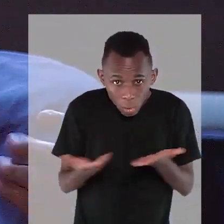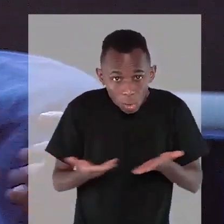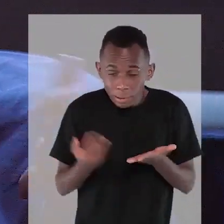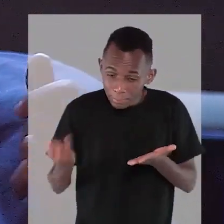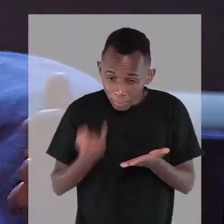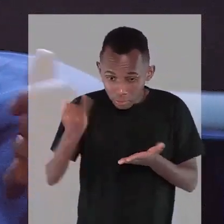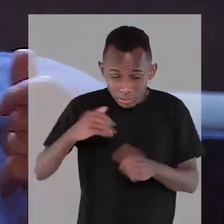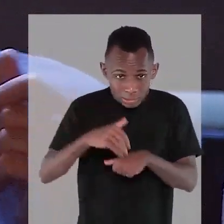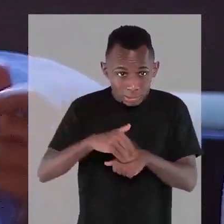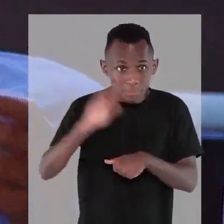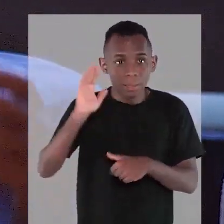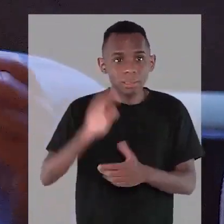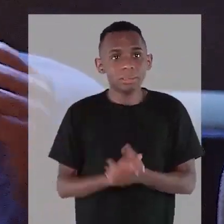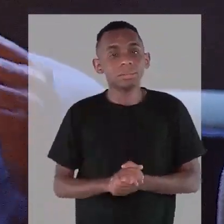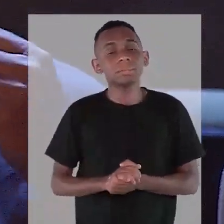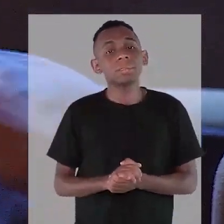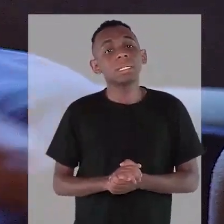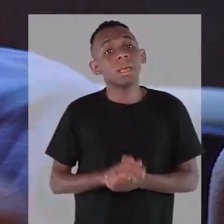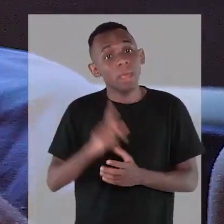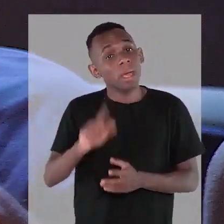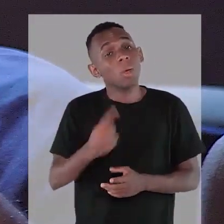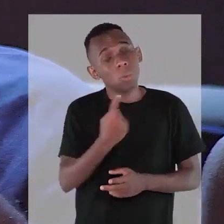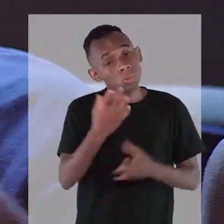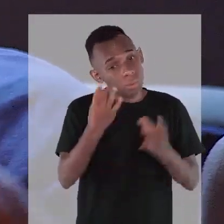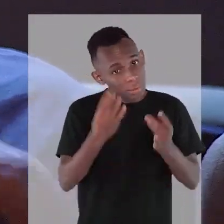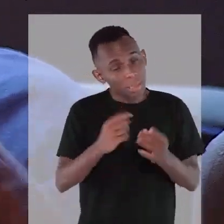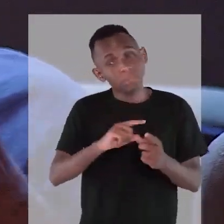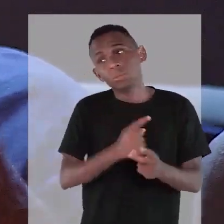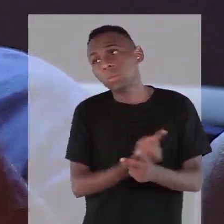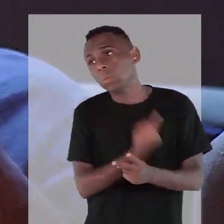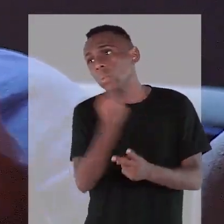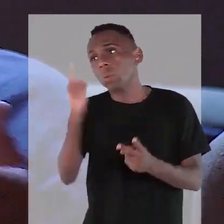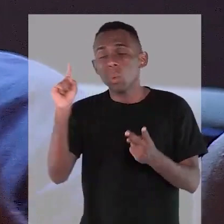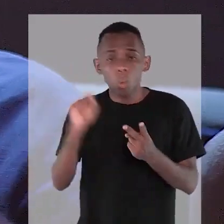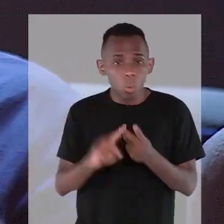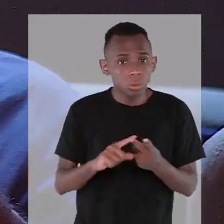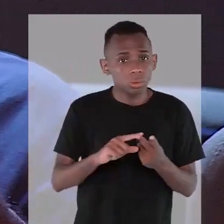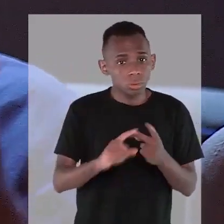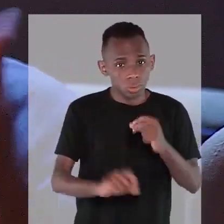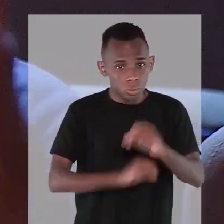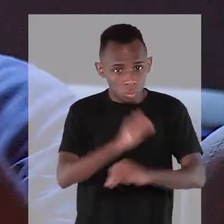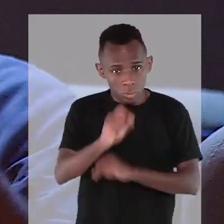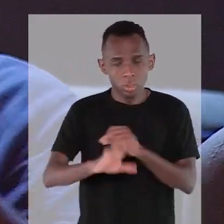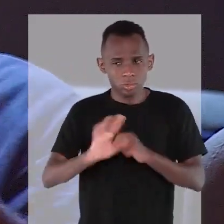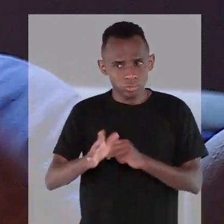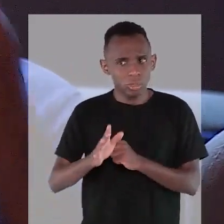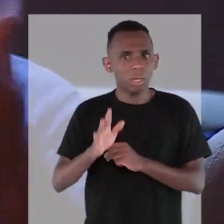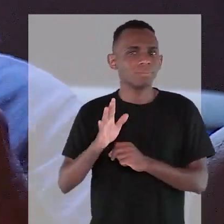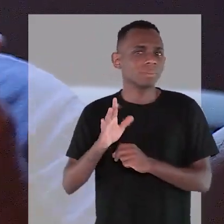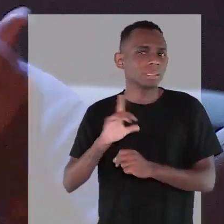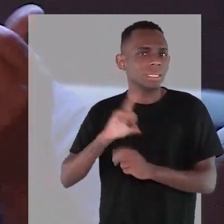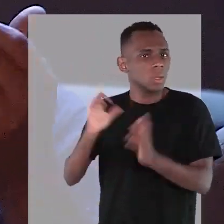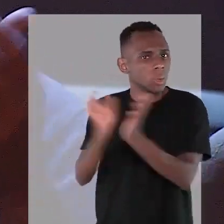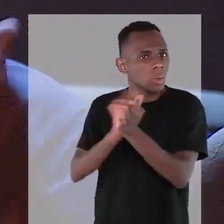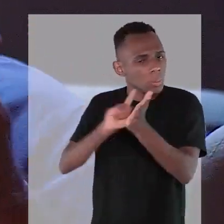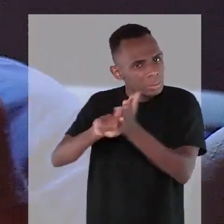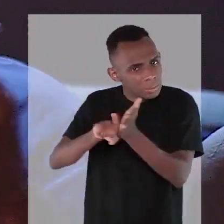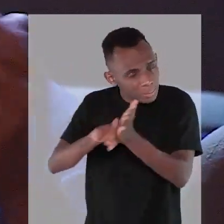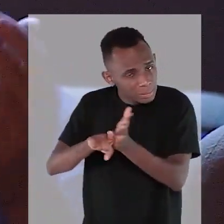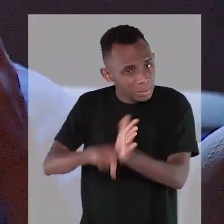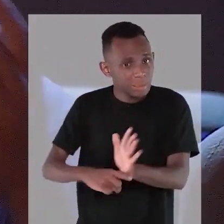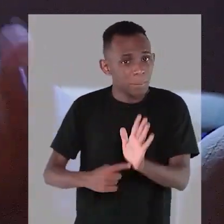momento. Esse é um aspecto. O outro aspecto é que eu já ouvi também dos pesquisadores,